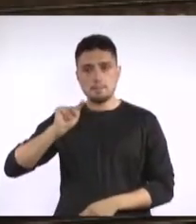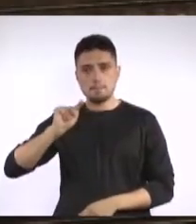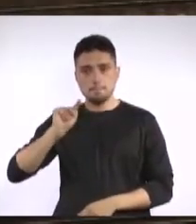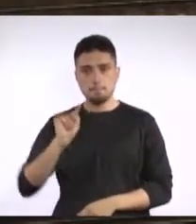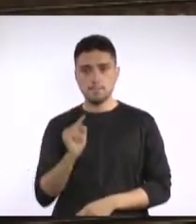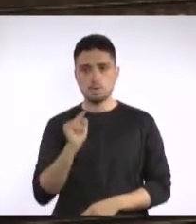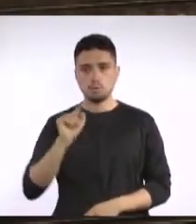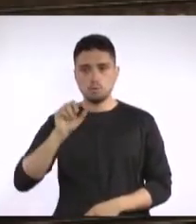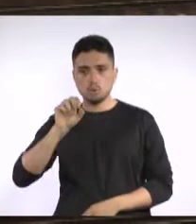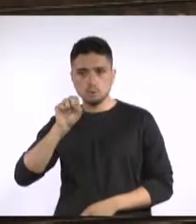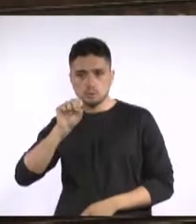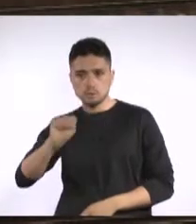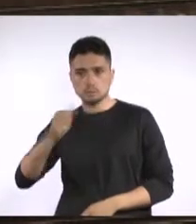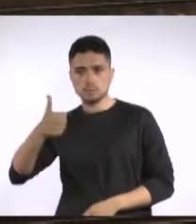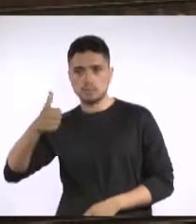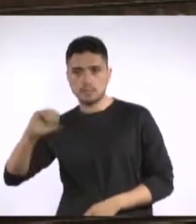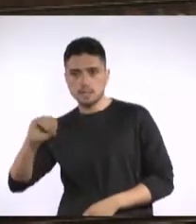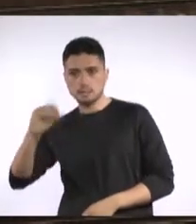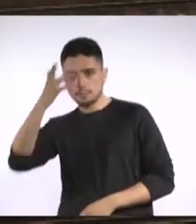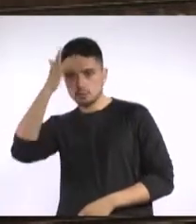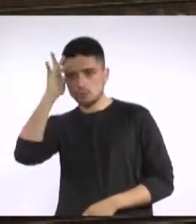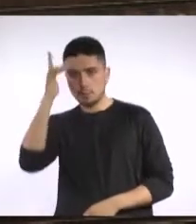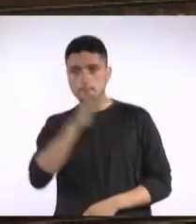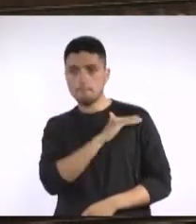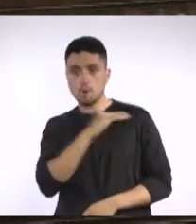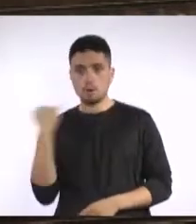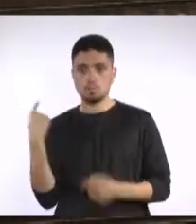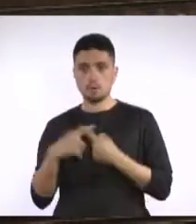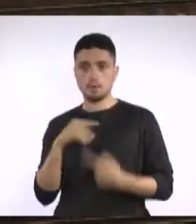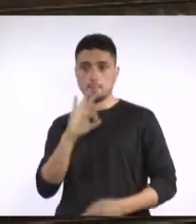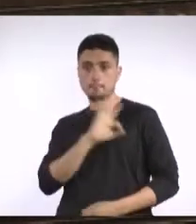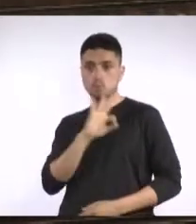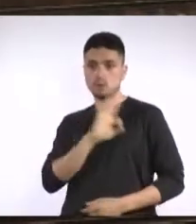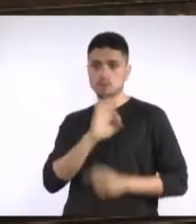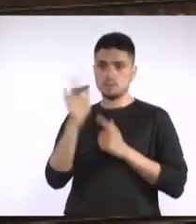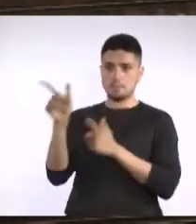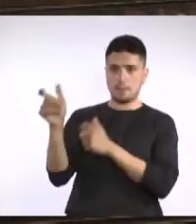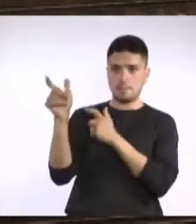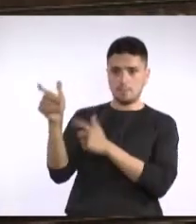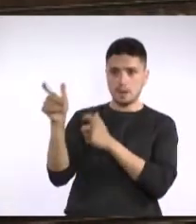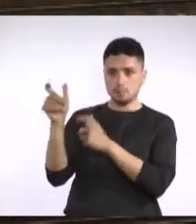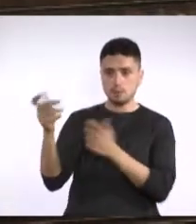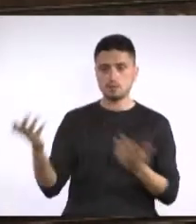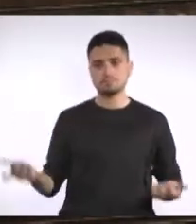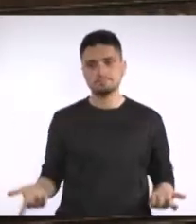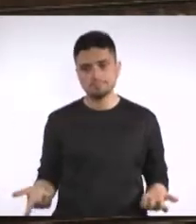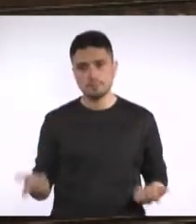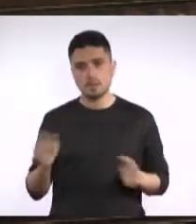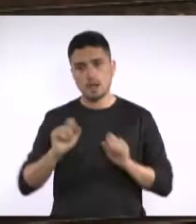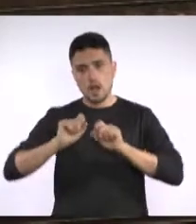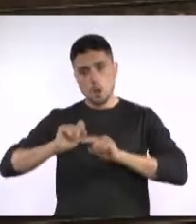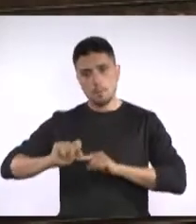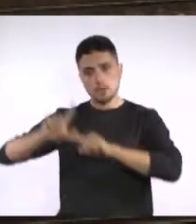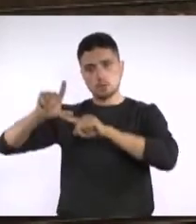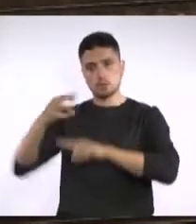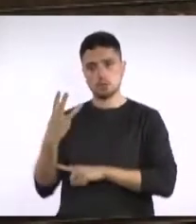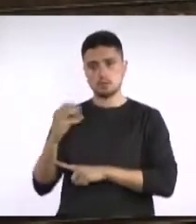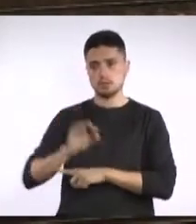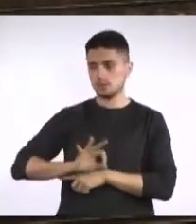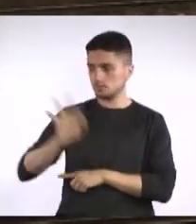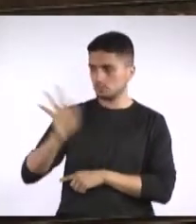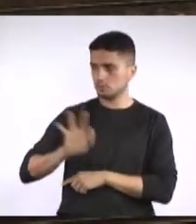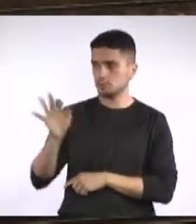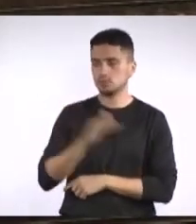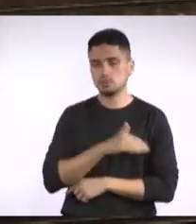1.810 mortes provocadas em ações policiais, ou seja, aumentou em cerca de 30% a